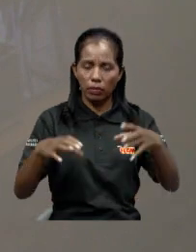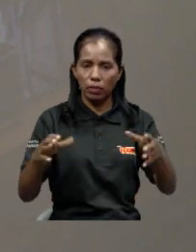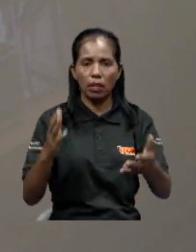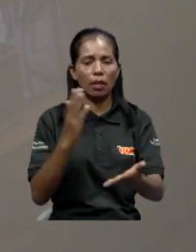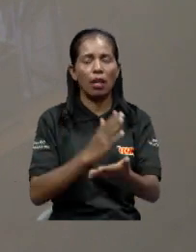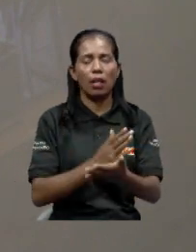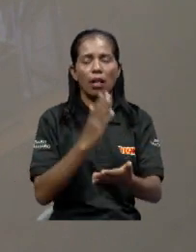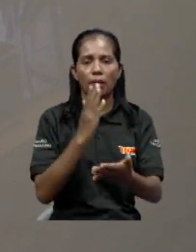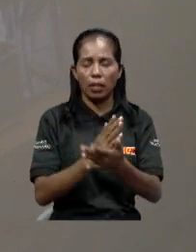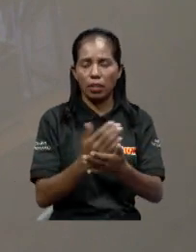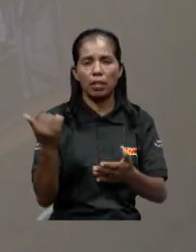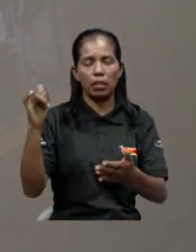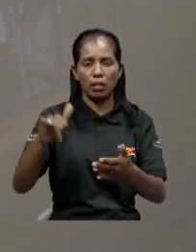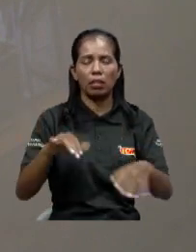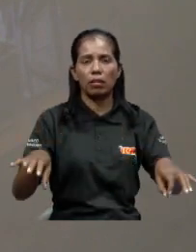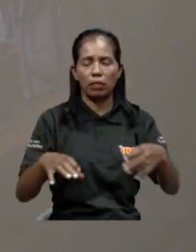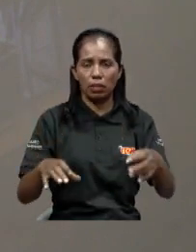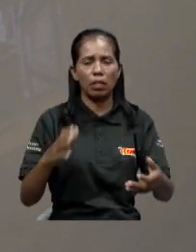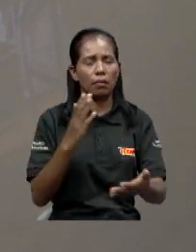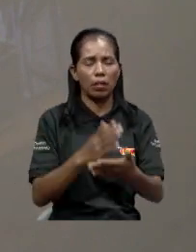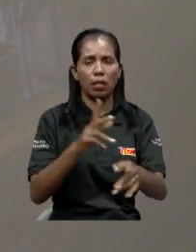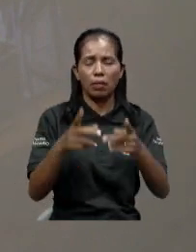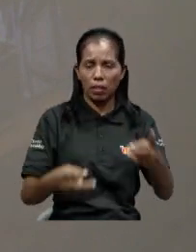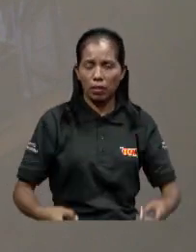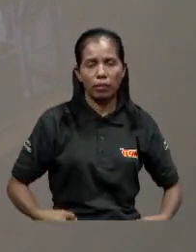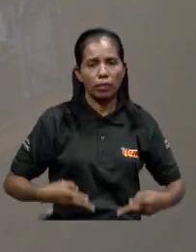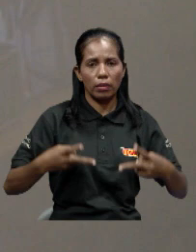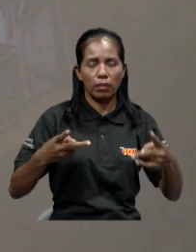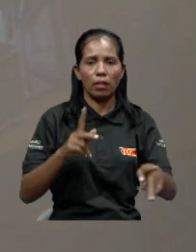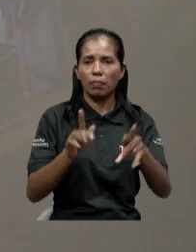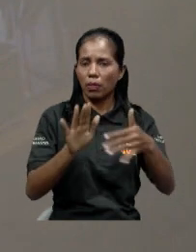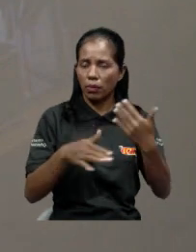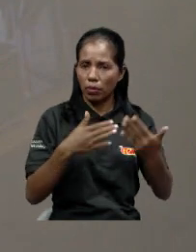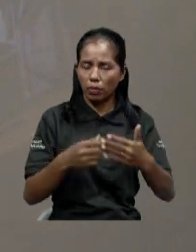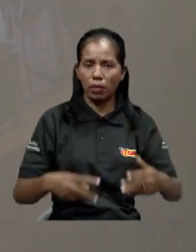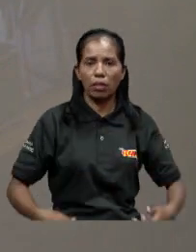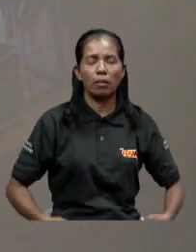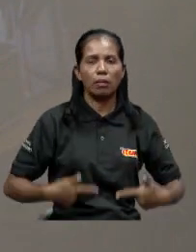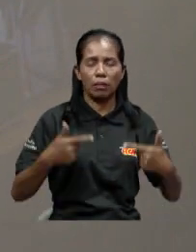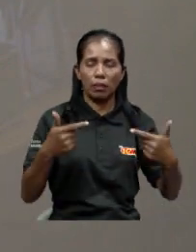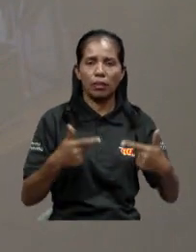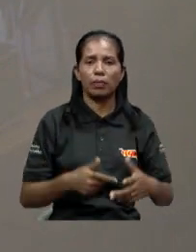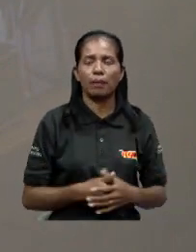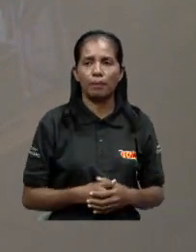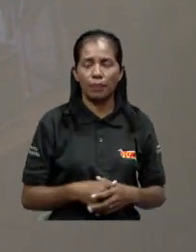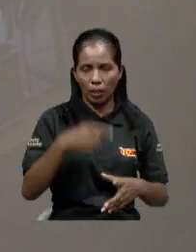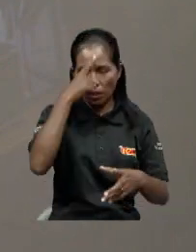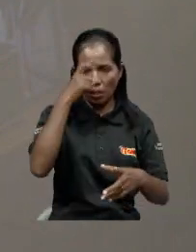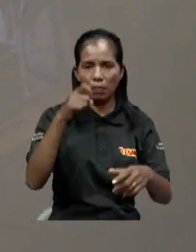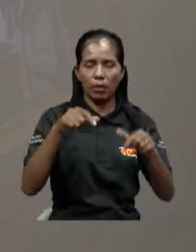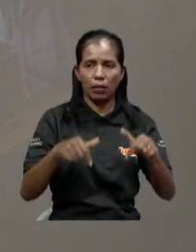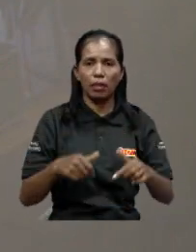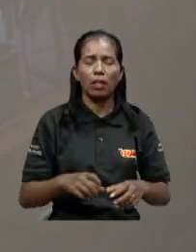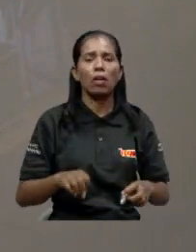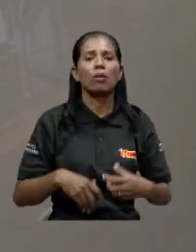ne complica a minha vida complica itenia cidadão ser minha vida tá ida né, mas